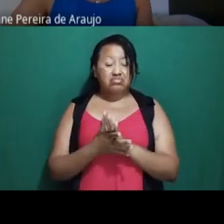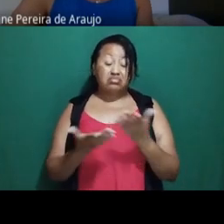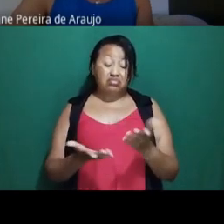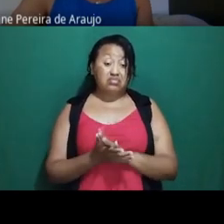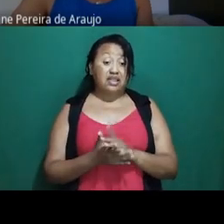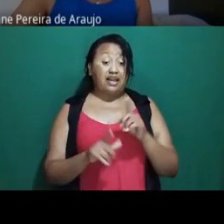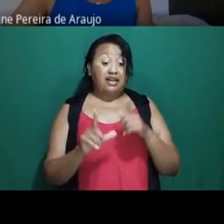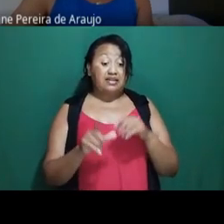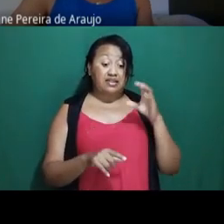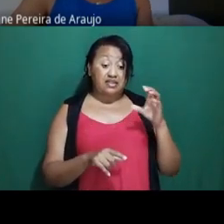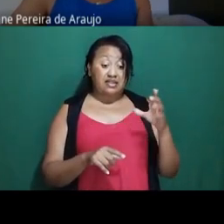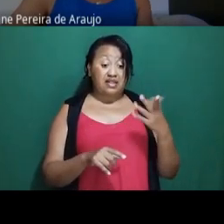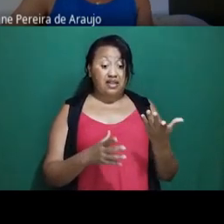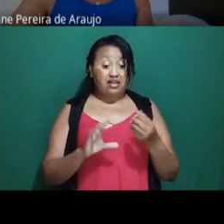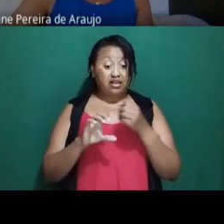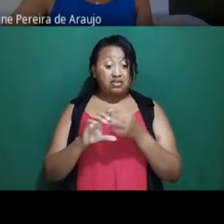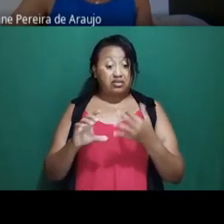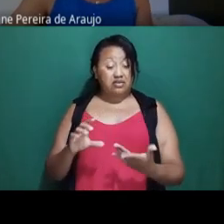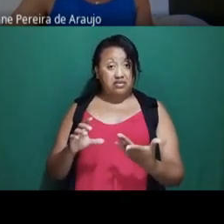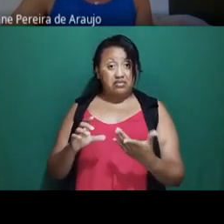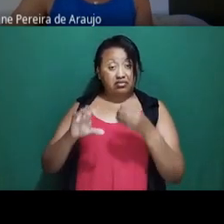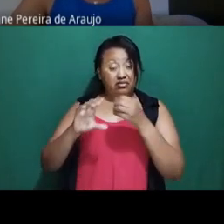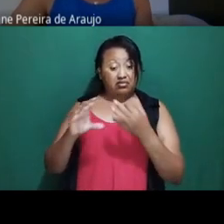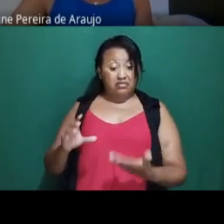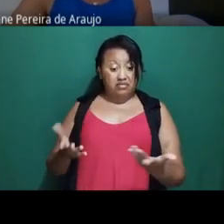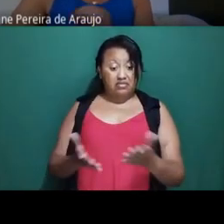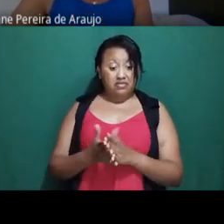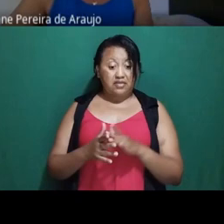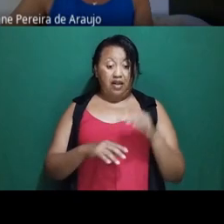c o caráter da produção artística de mudança